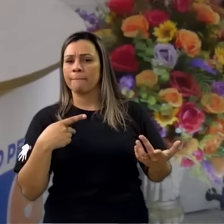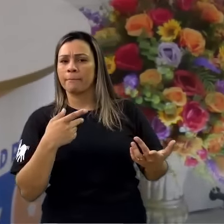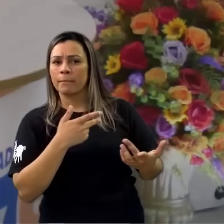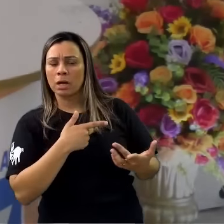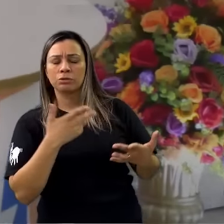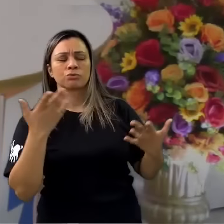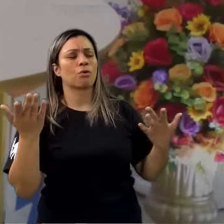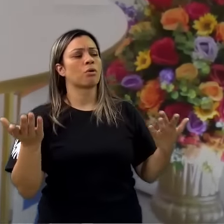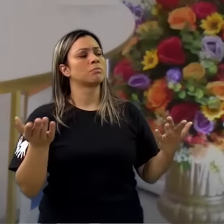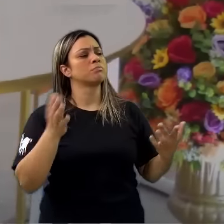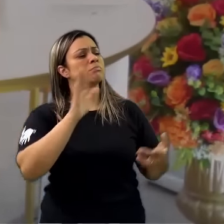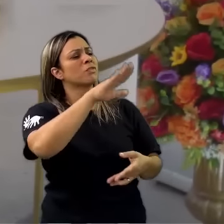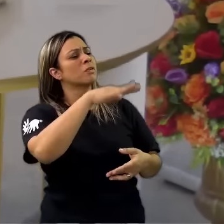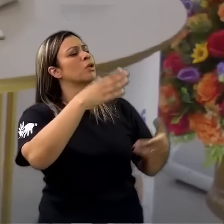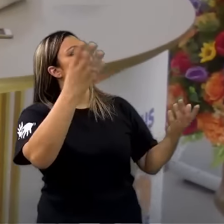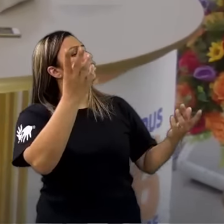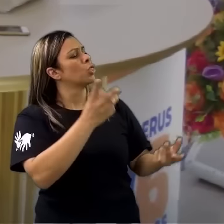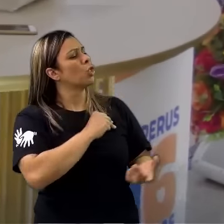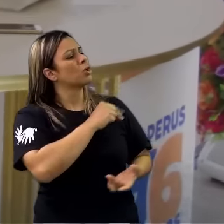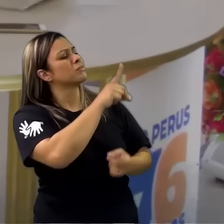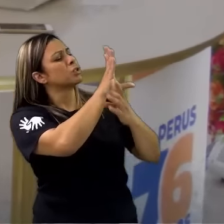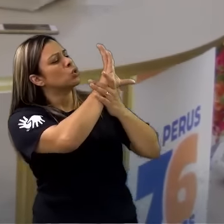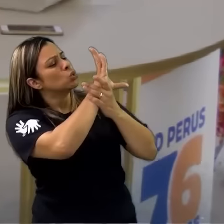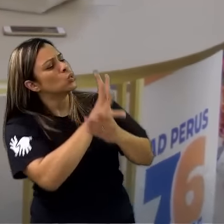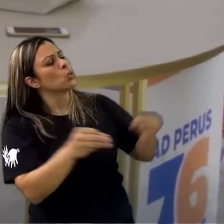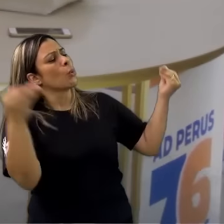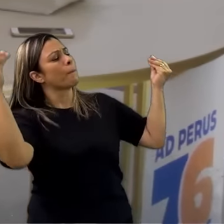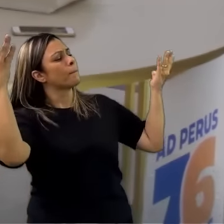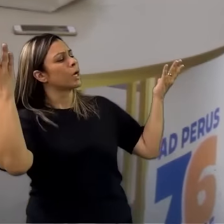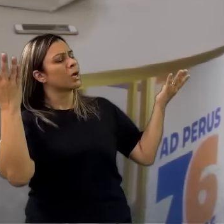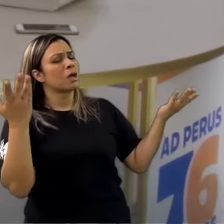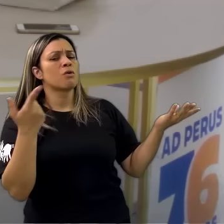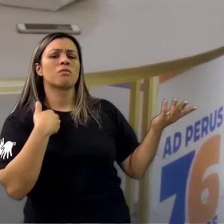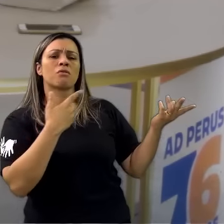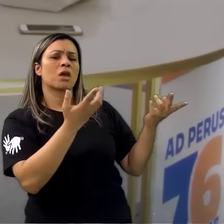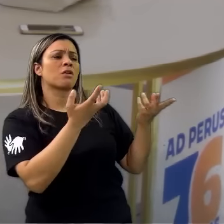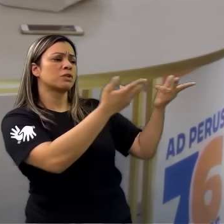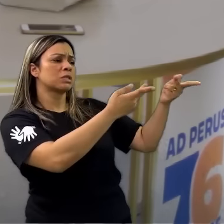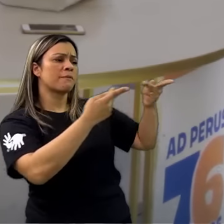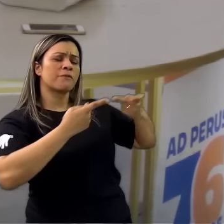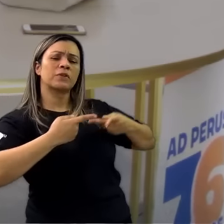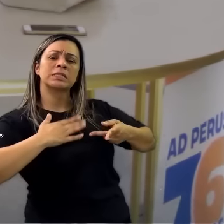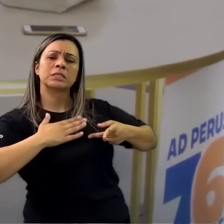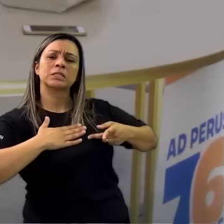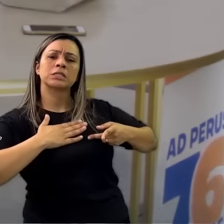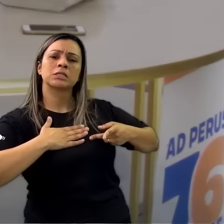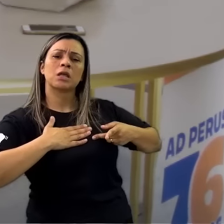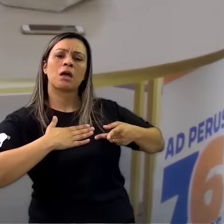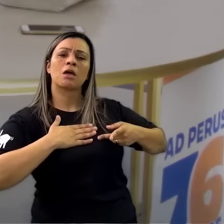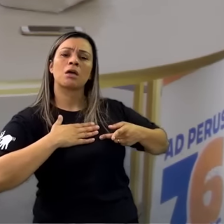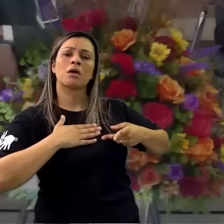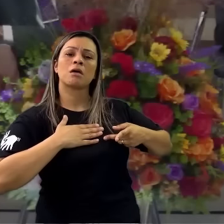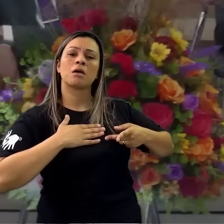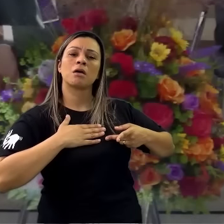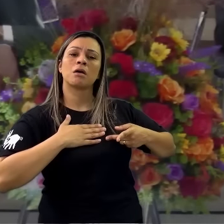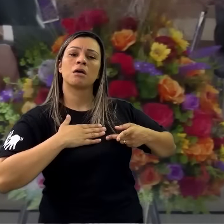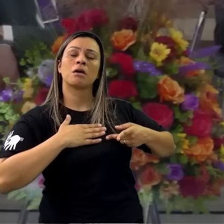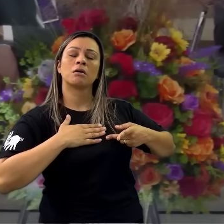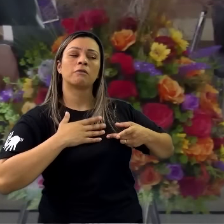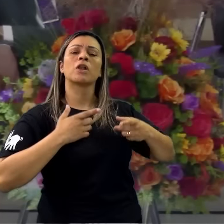trocado de igreja e quero te levar para você pregar na igreja onde eu estou pastoreano eu falei onde o senhor tá em tal lugar era a igreja